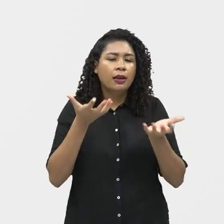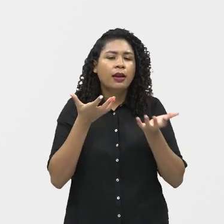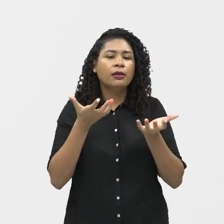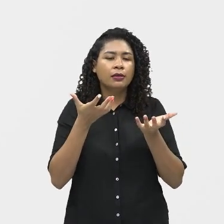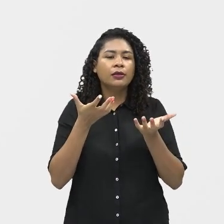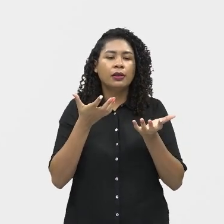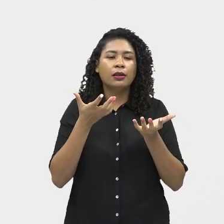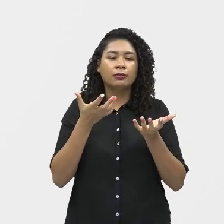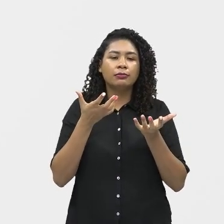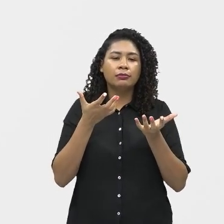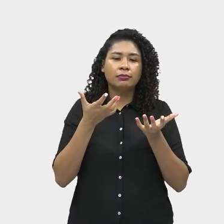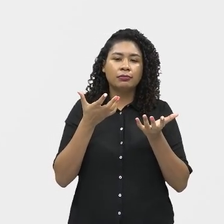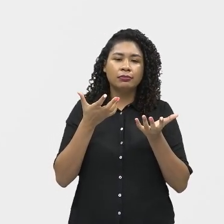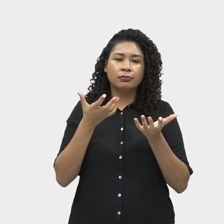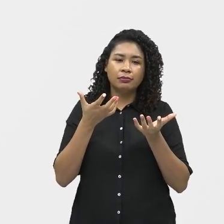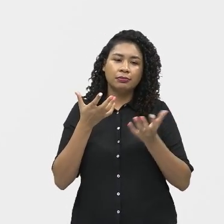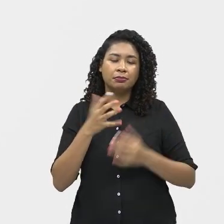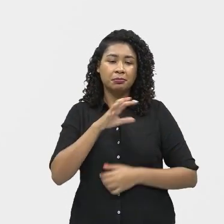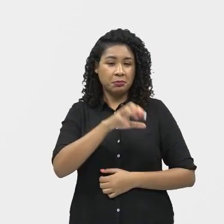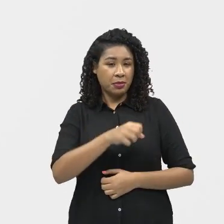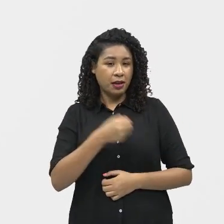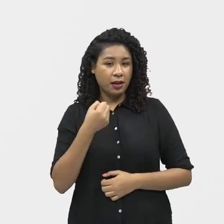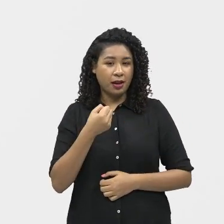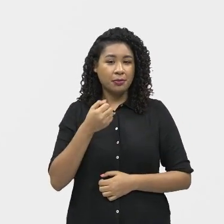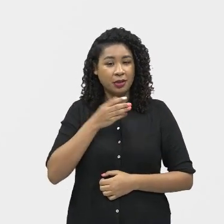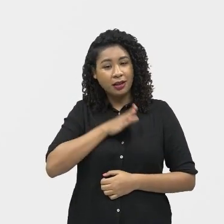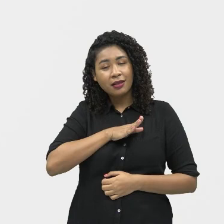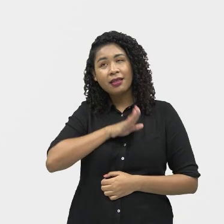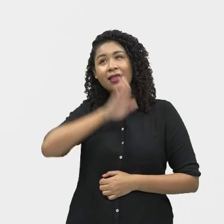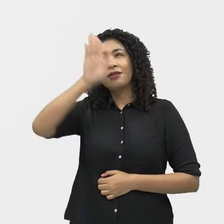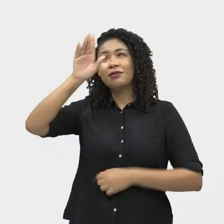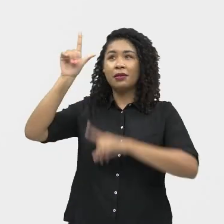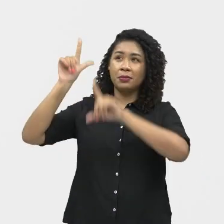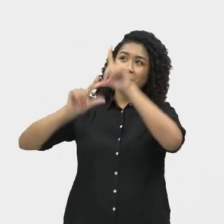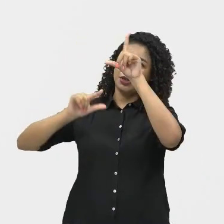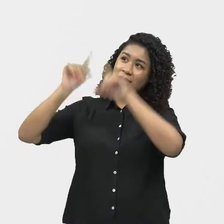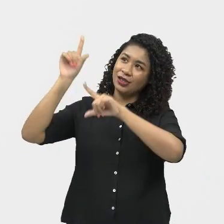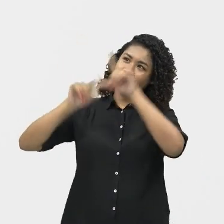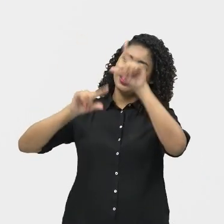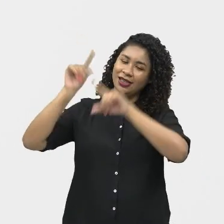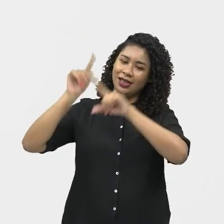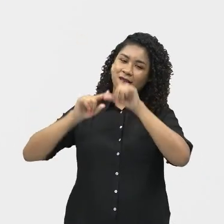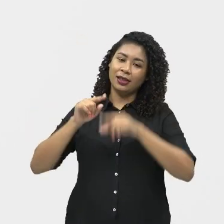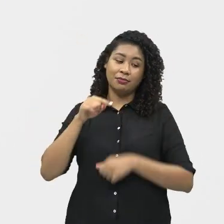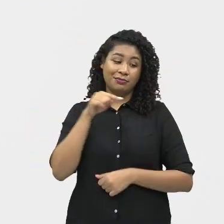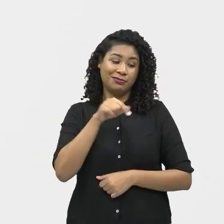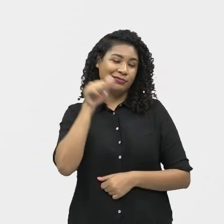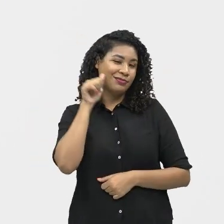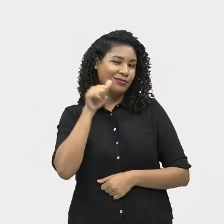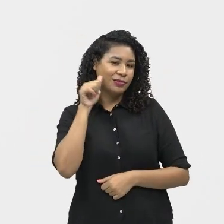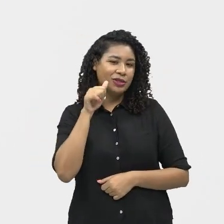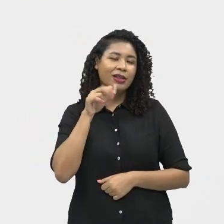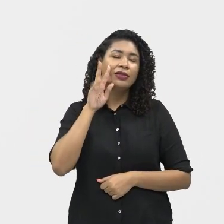lado de Jaci. E aqui eu quero te convidar a olhar a seguinte resposta.